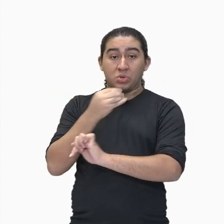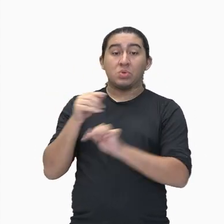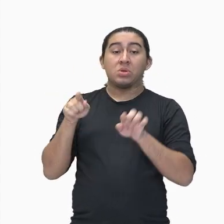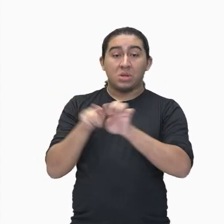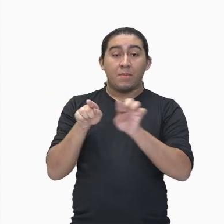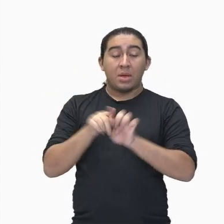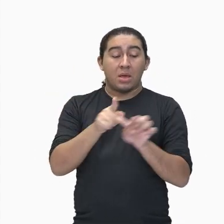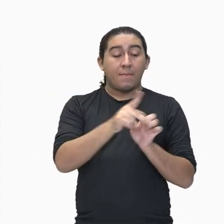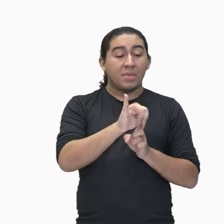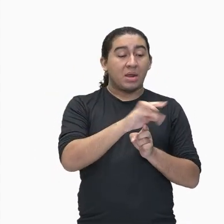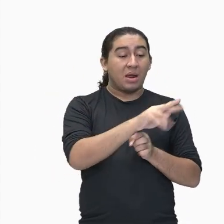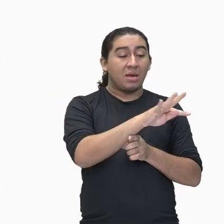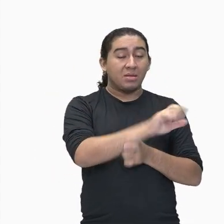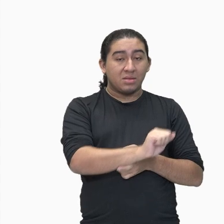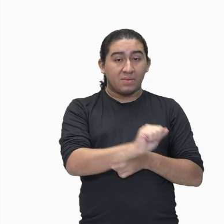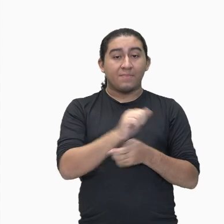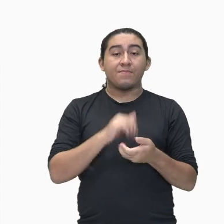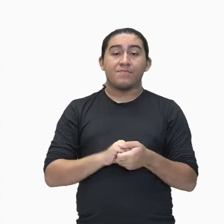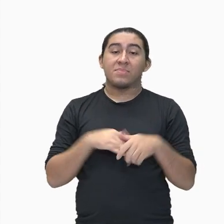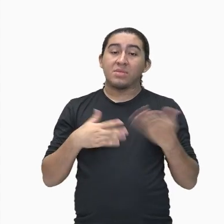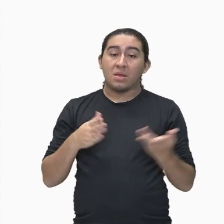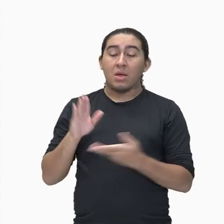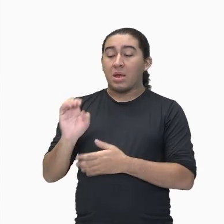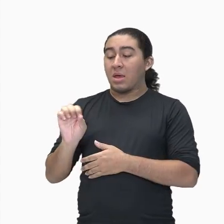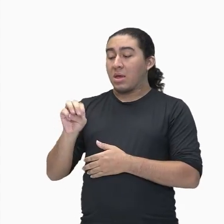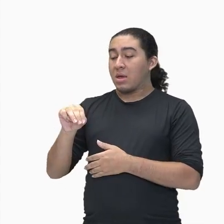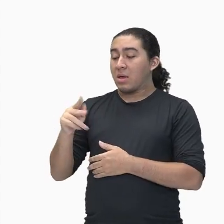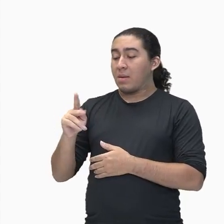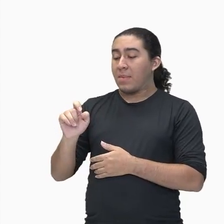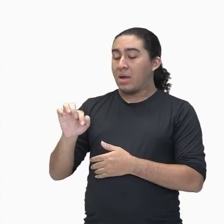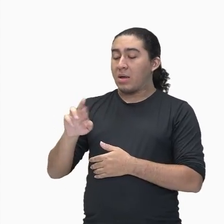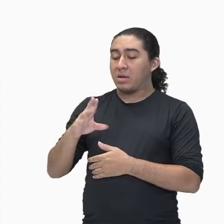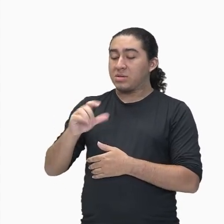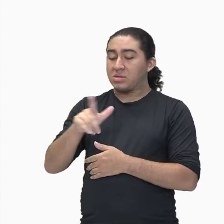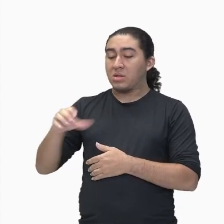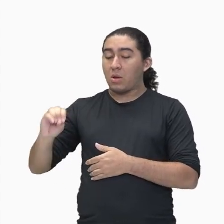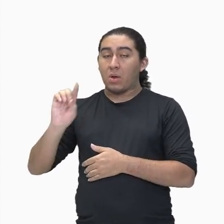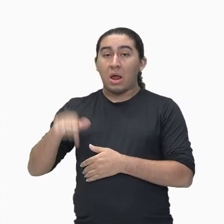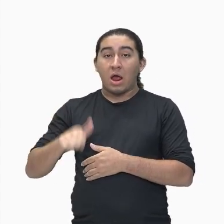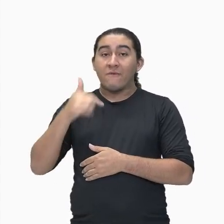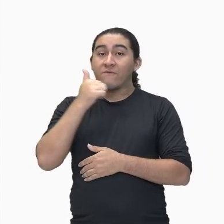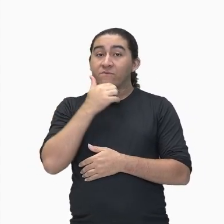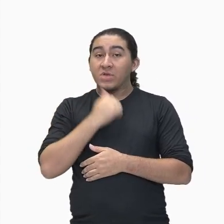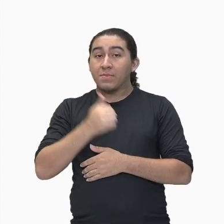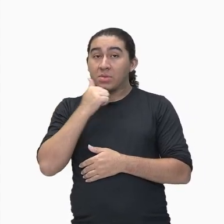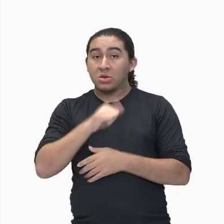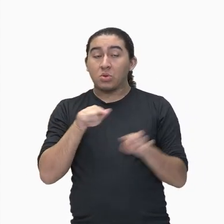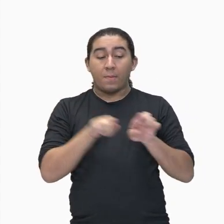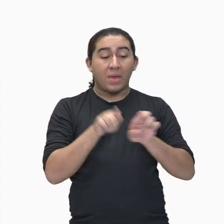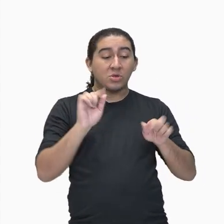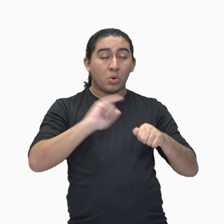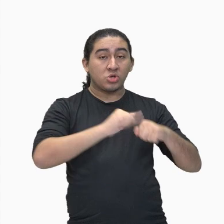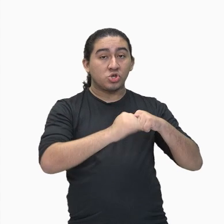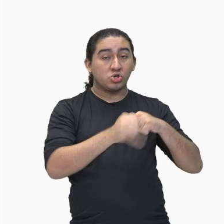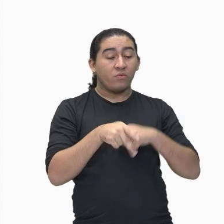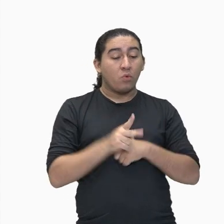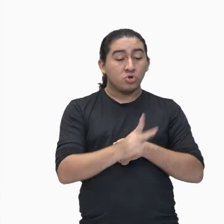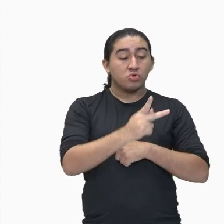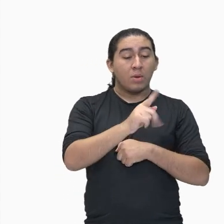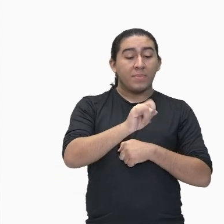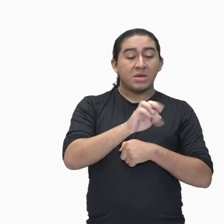A embarcação é feminino, mas o adjetivo continua pirata. Então, não